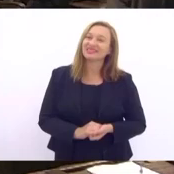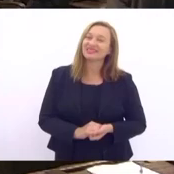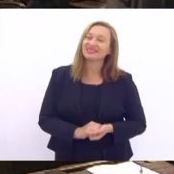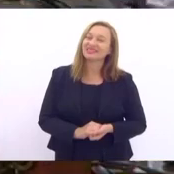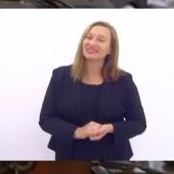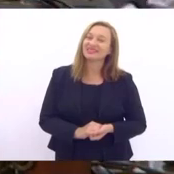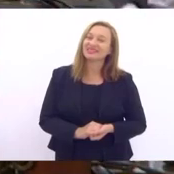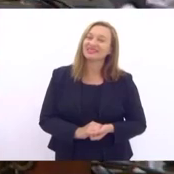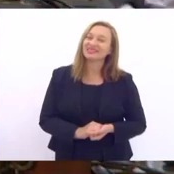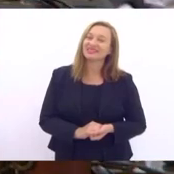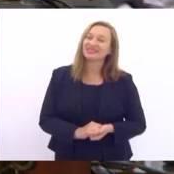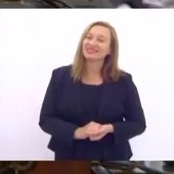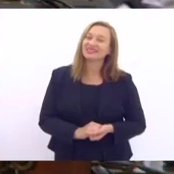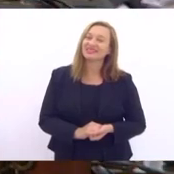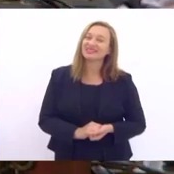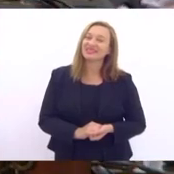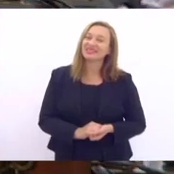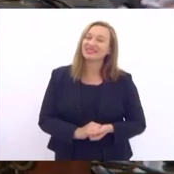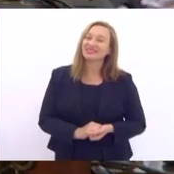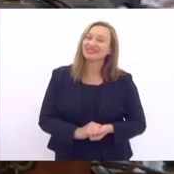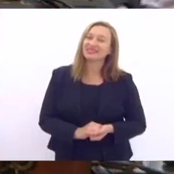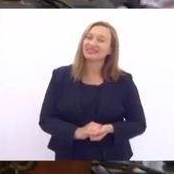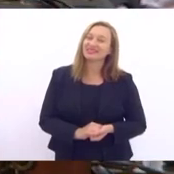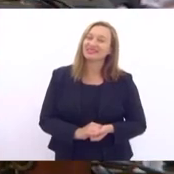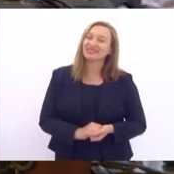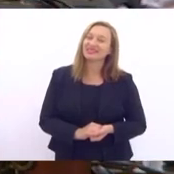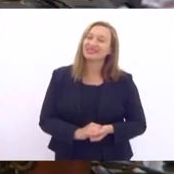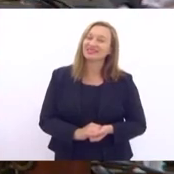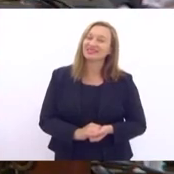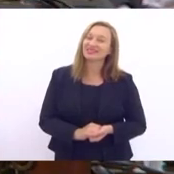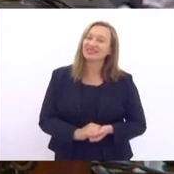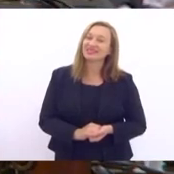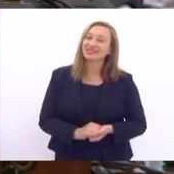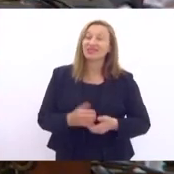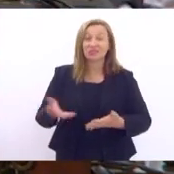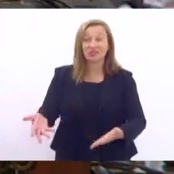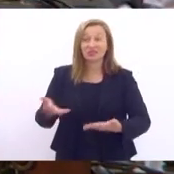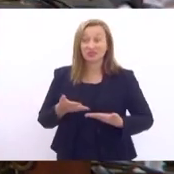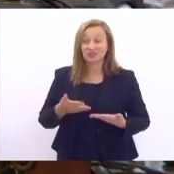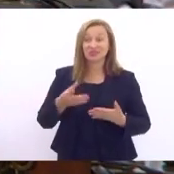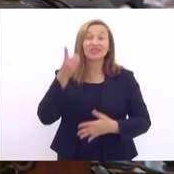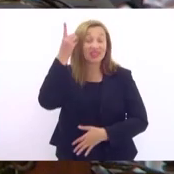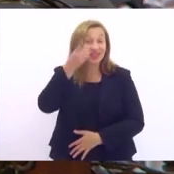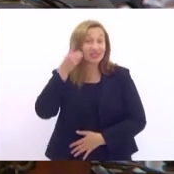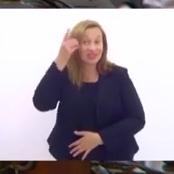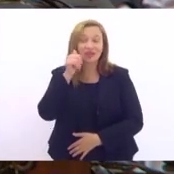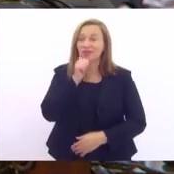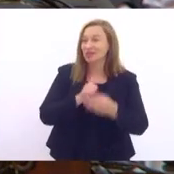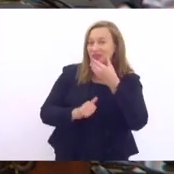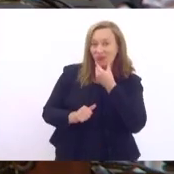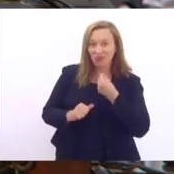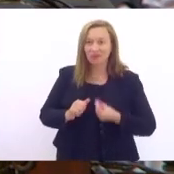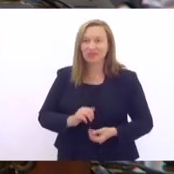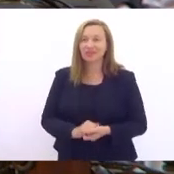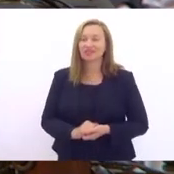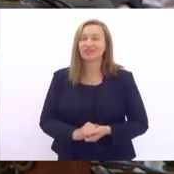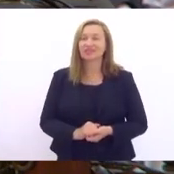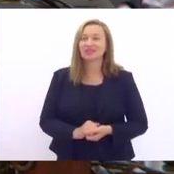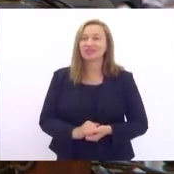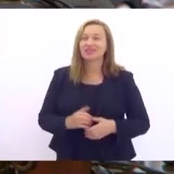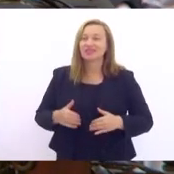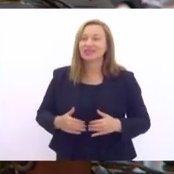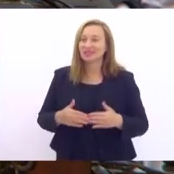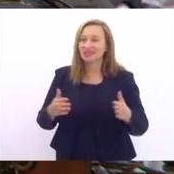Para finalizar, ficam convocados os senhores deputados e deputadas para a abertura da segunda sessão legislativa